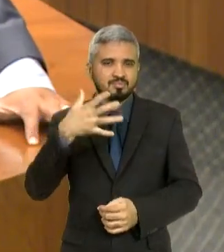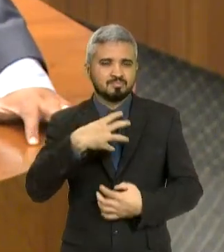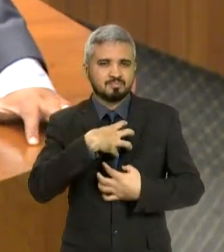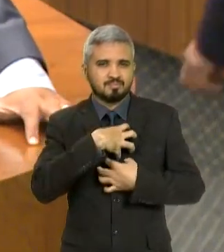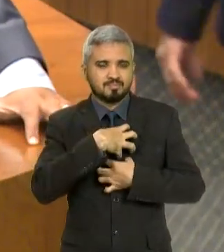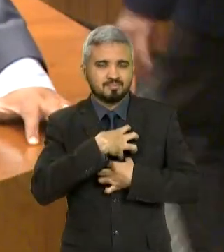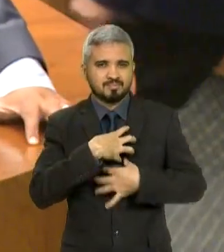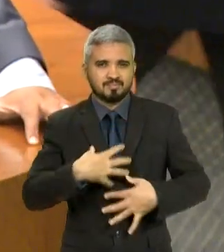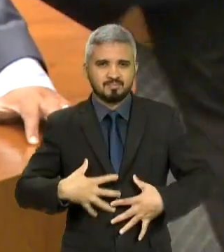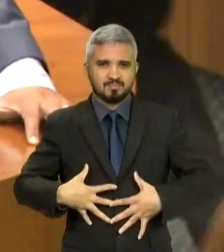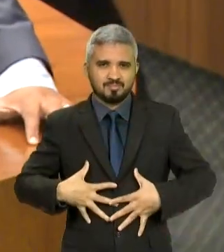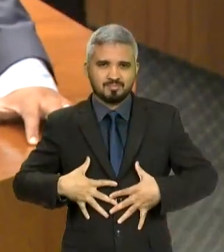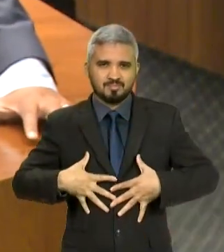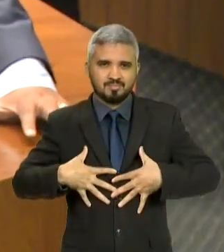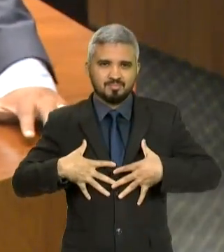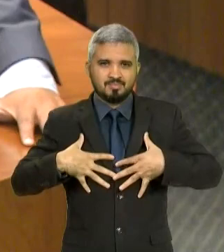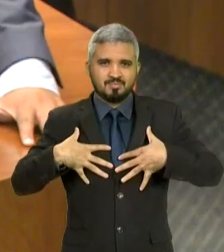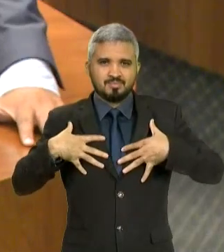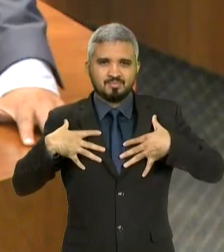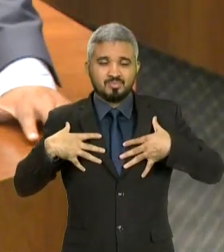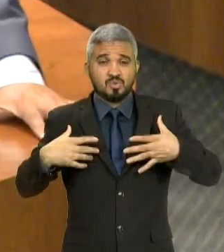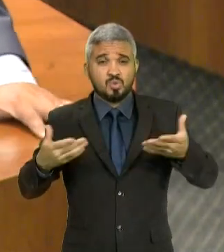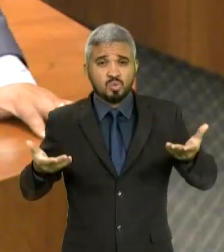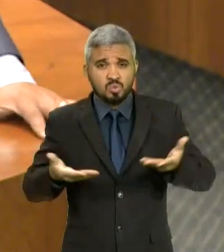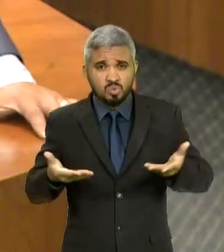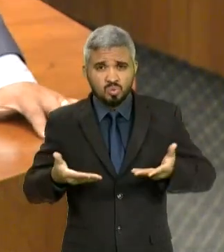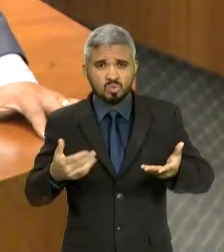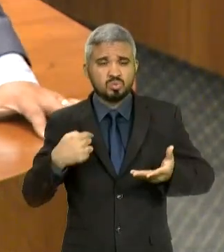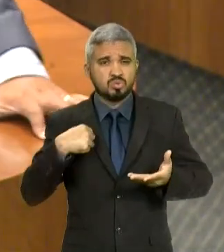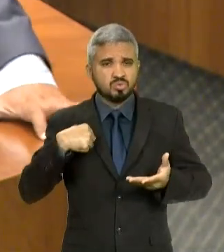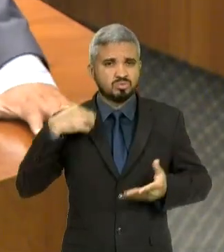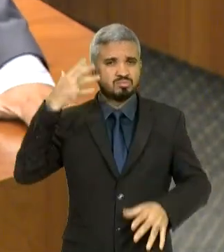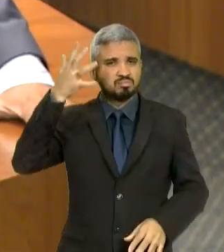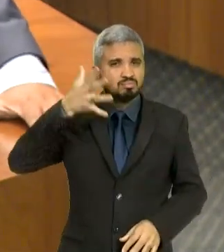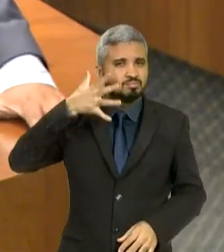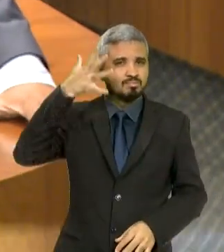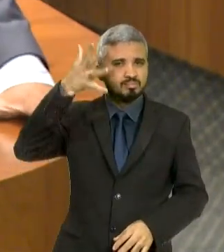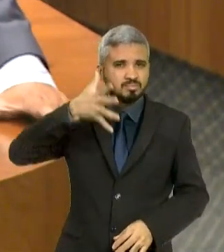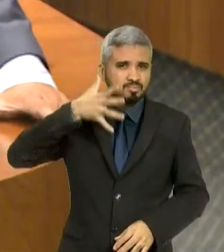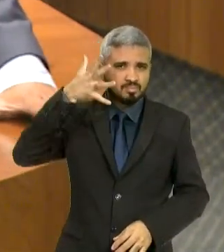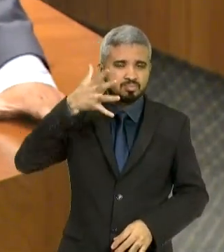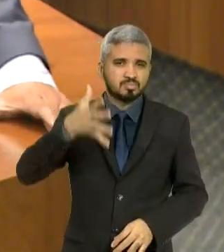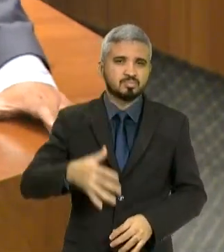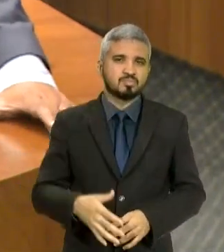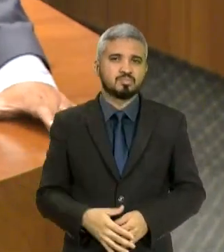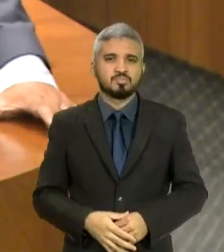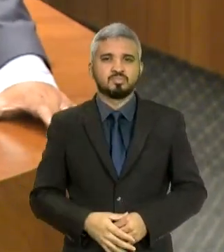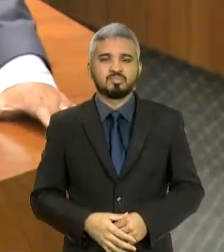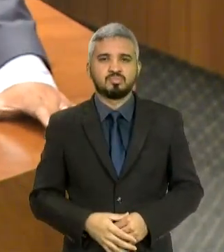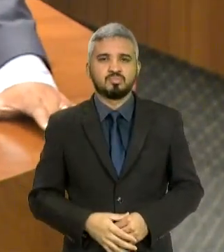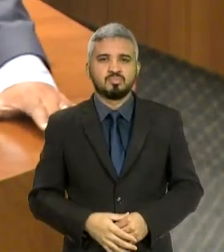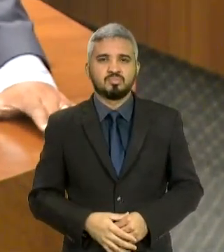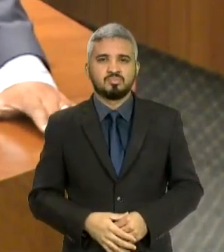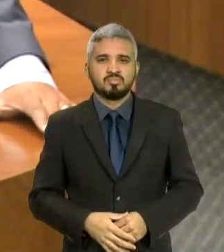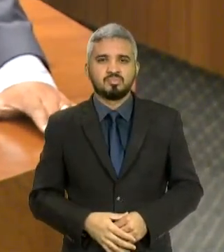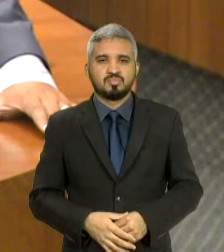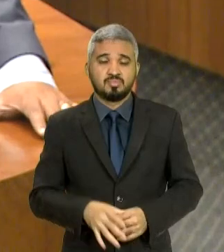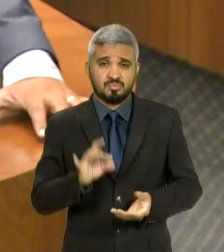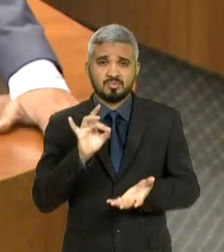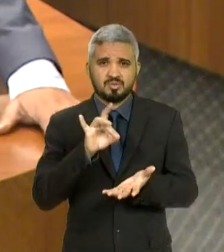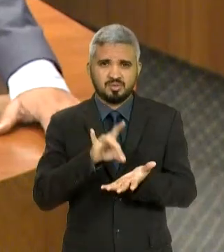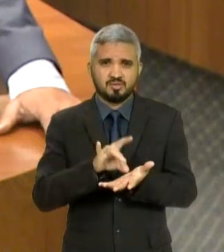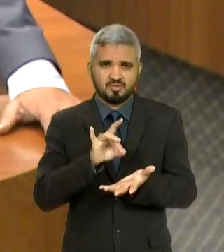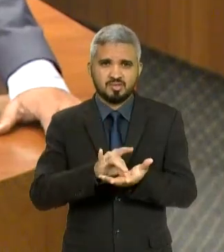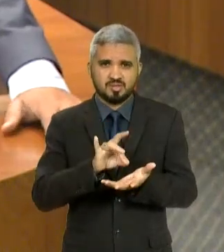honrada fazer hoje também uma fala, presidente. É verdade que os nossos mandatos vão